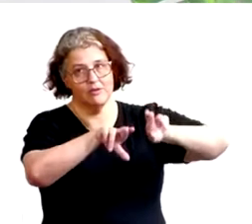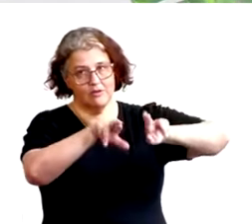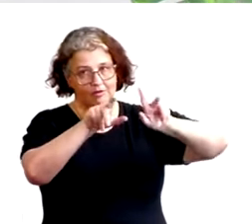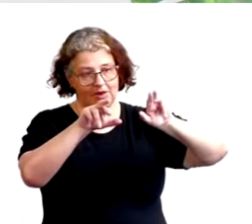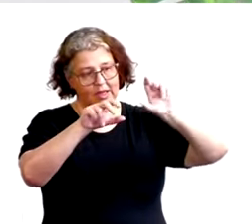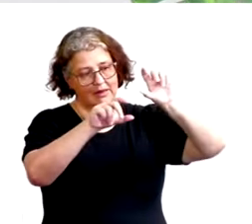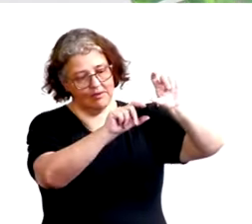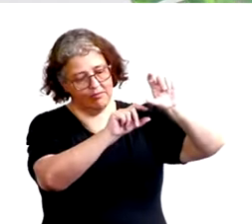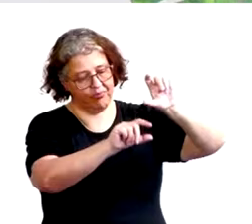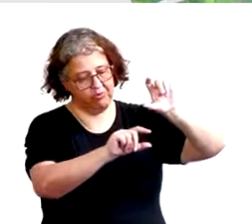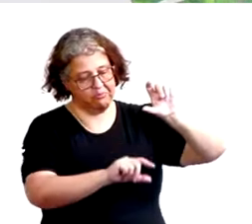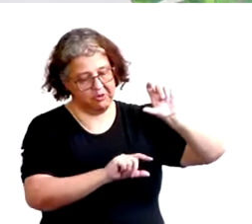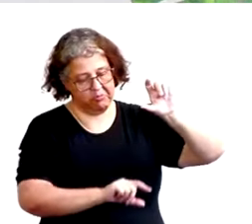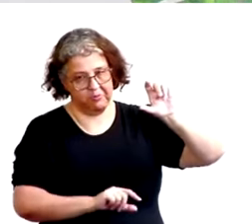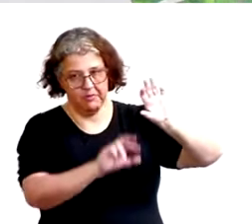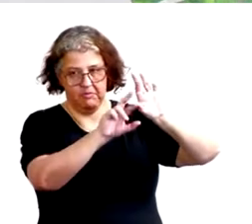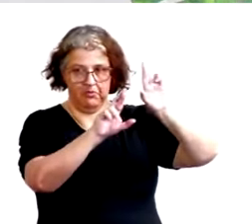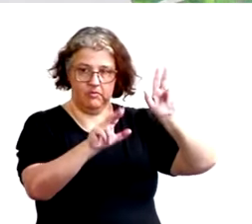77